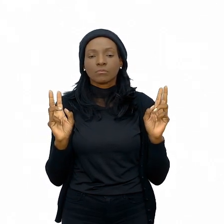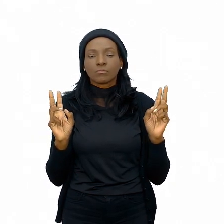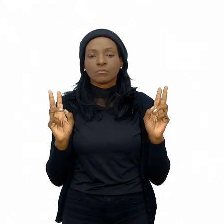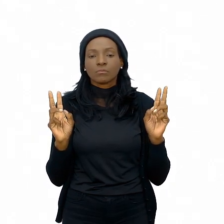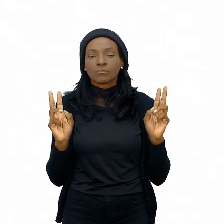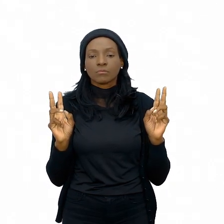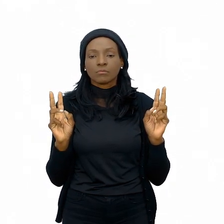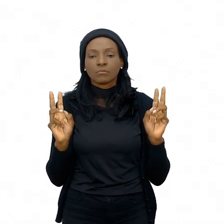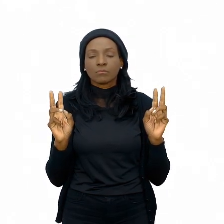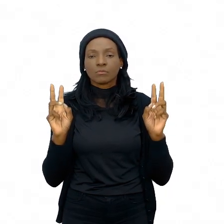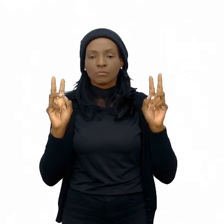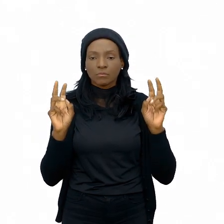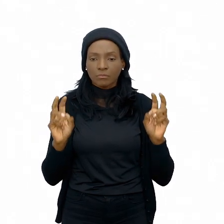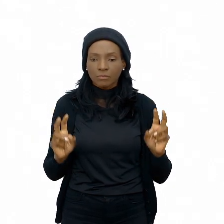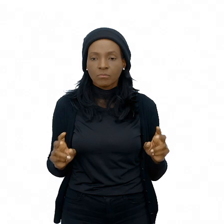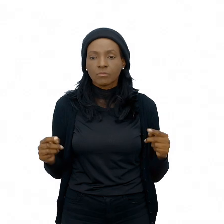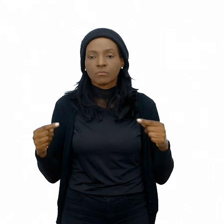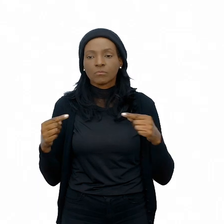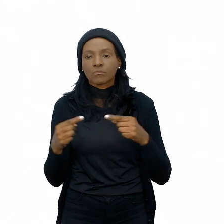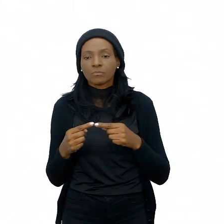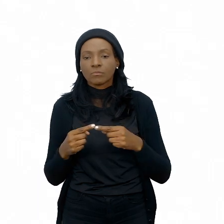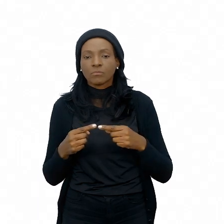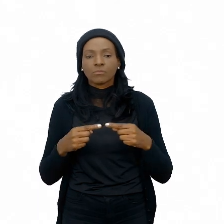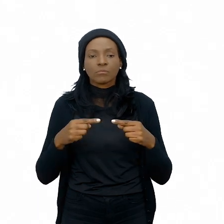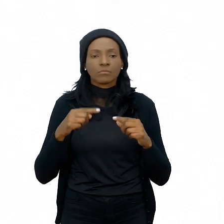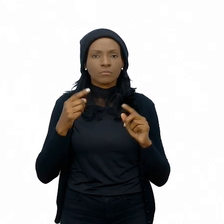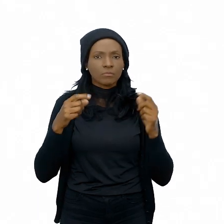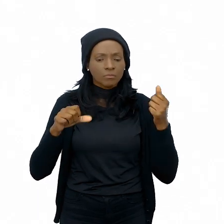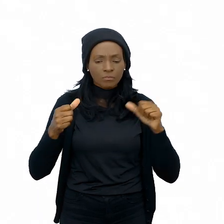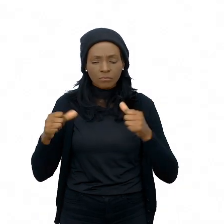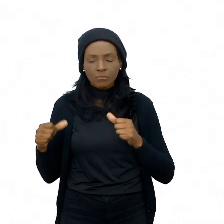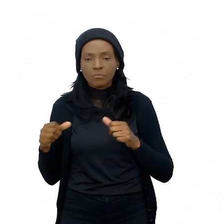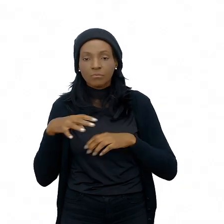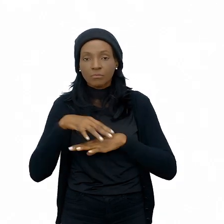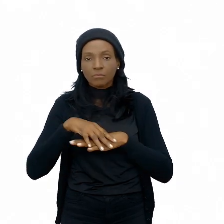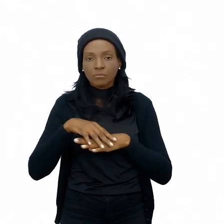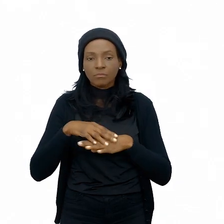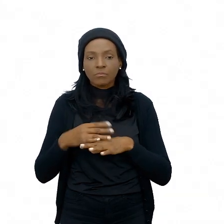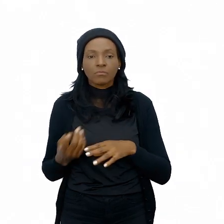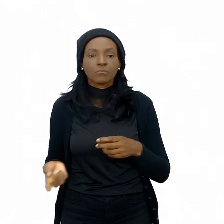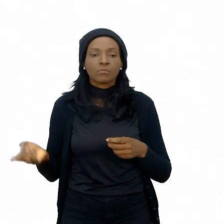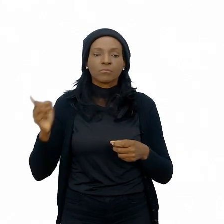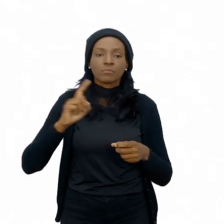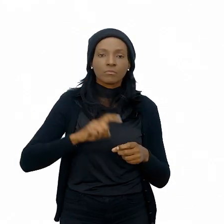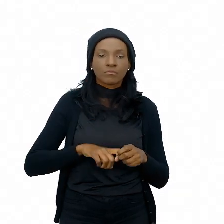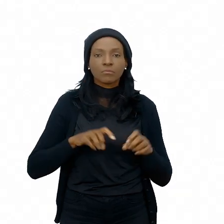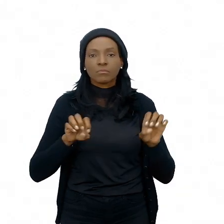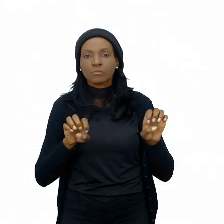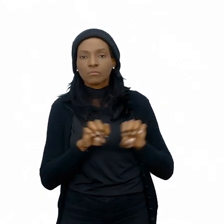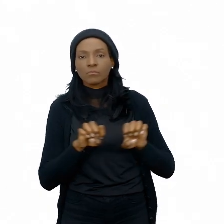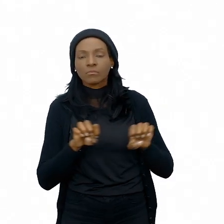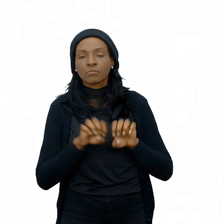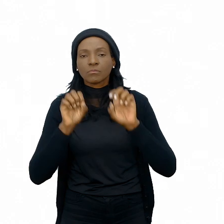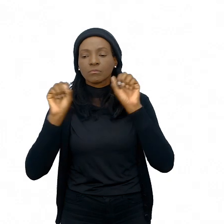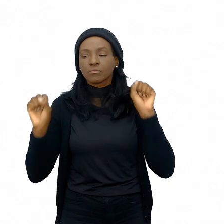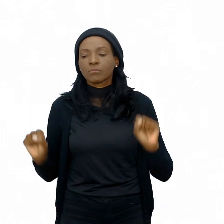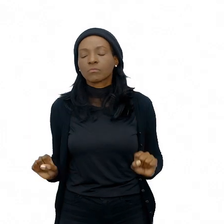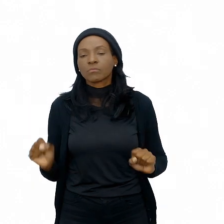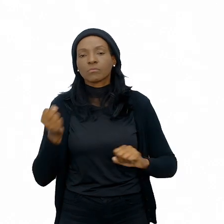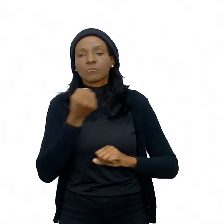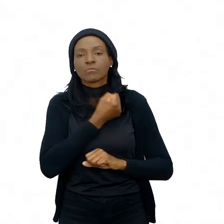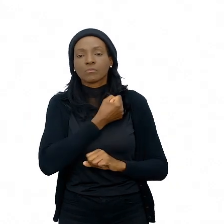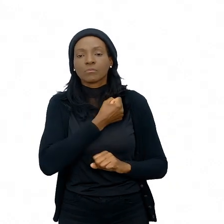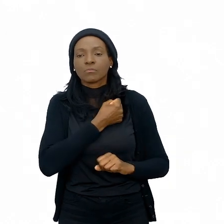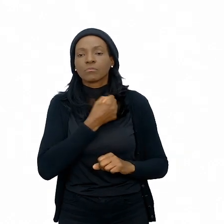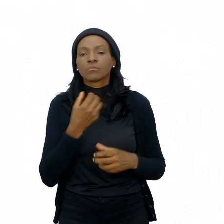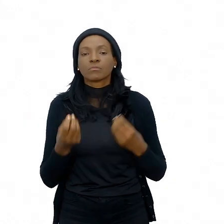os pressupostos sobre a sondagem de matemática, recuperar a estrutura do sistema de numeração e o